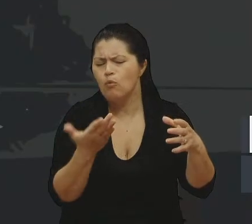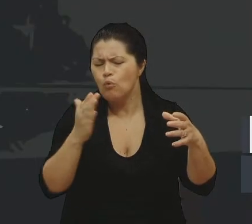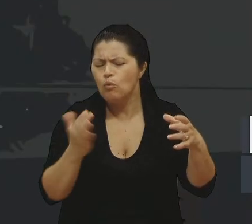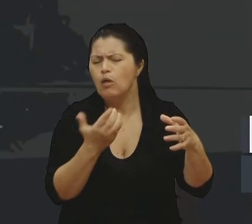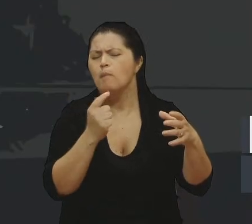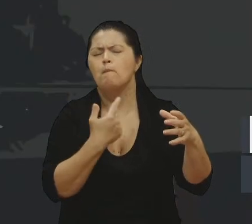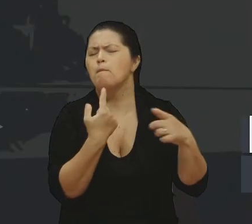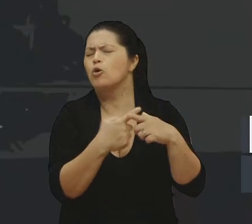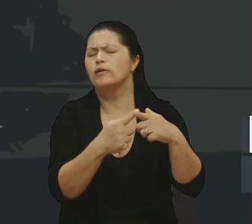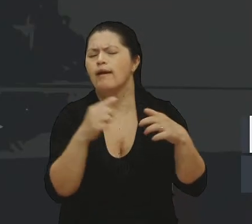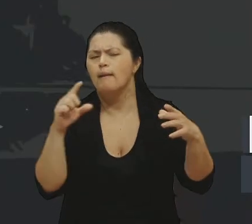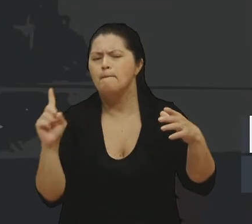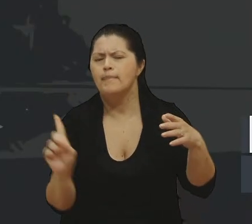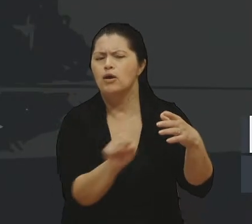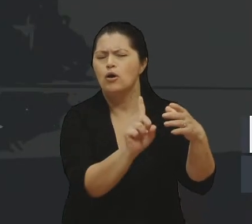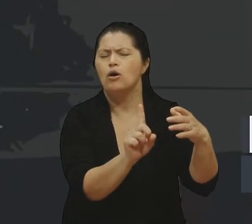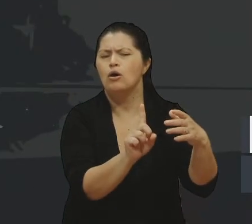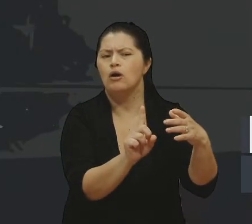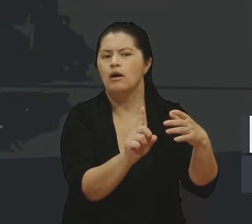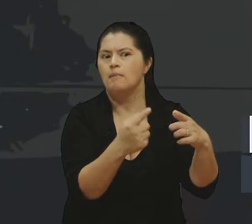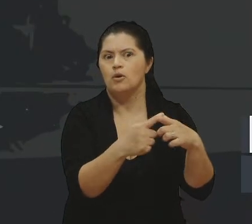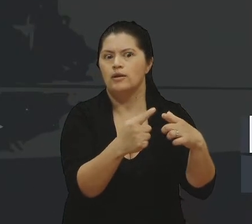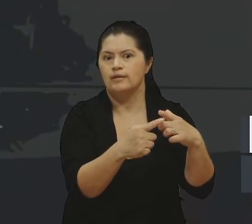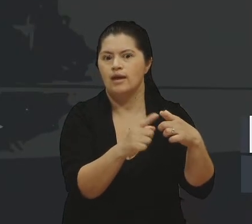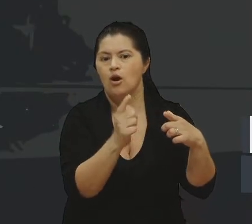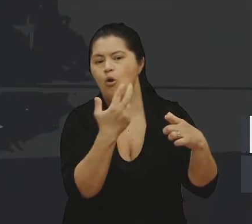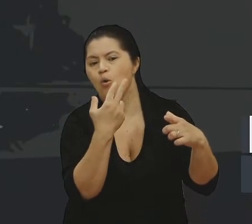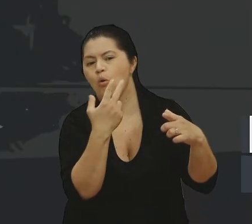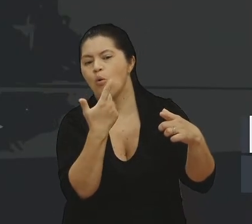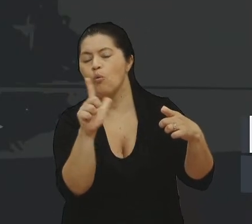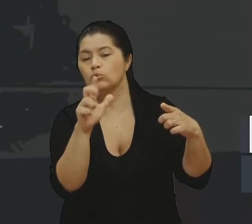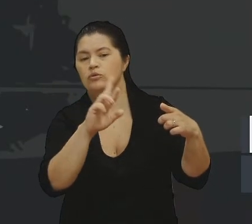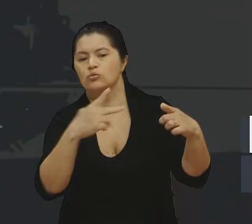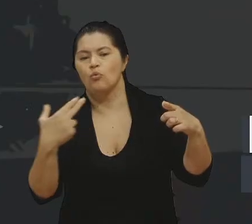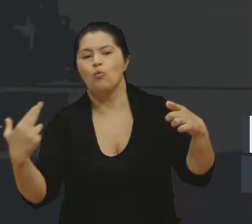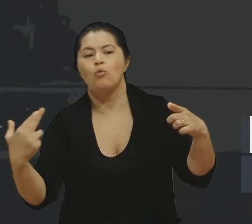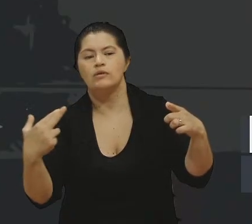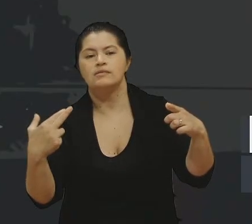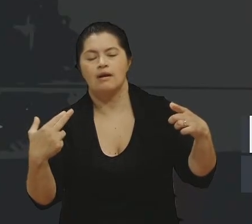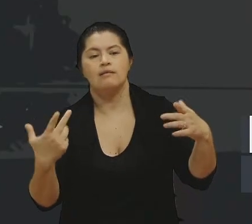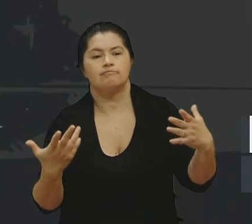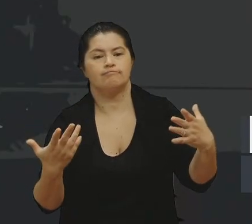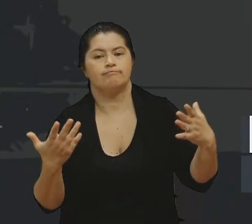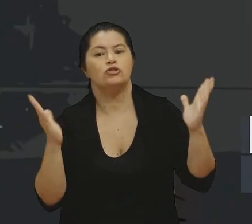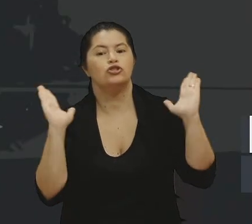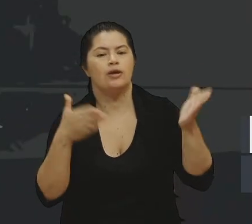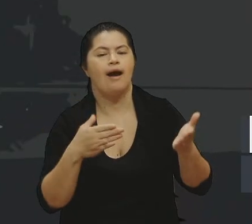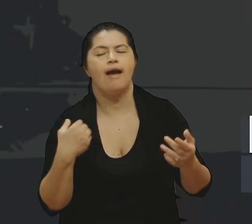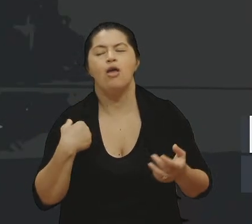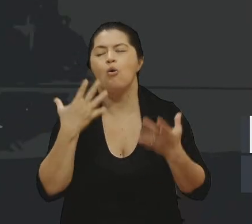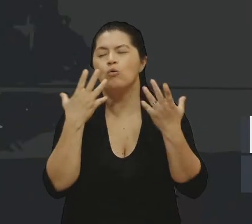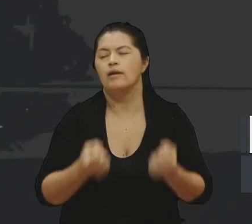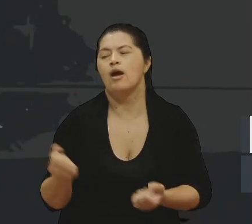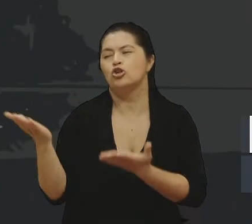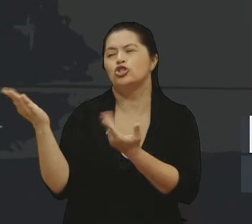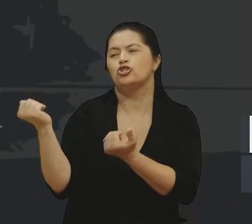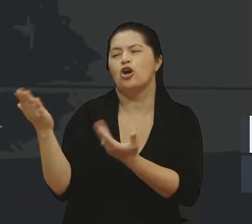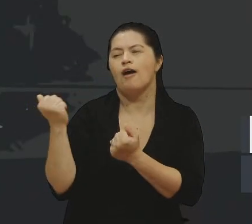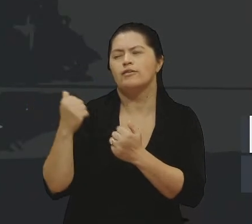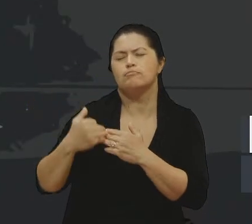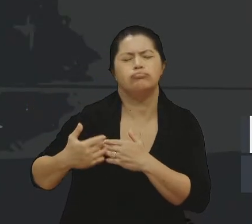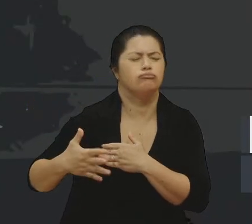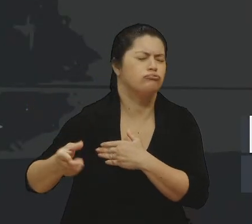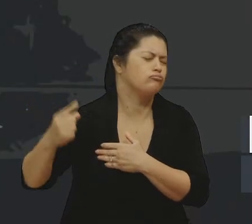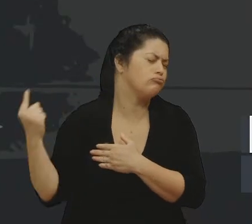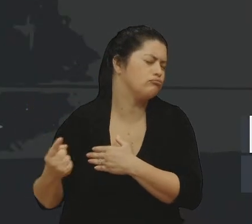para lá? Provavelmente porque algumas coisas que estão lá é isso. Ó. A pessoa está pensando assim, eu quero ser jovem para sempre. Isso é a